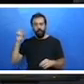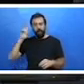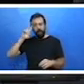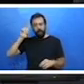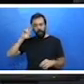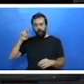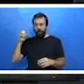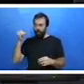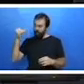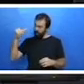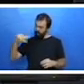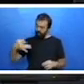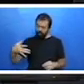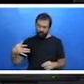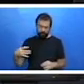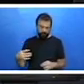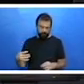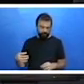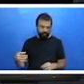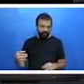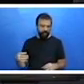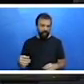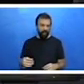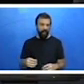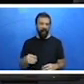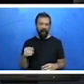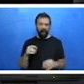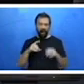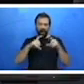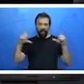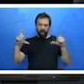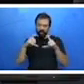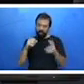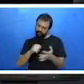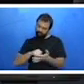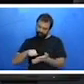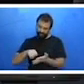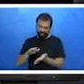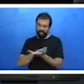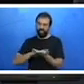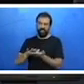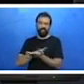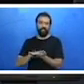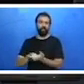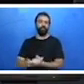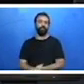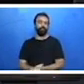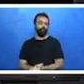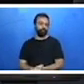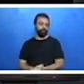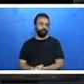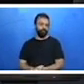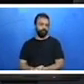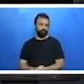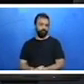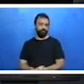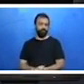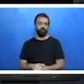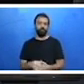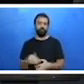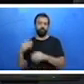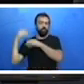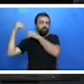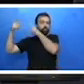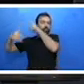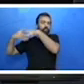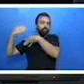destacando que no início os versos não eram escritos, mas nada ficava escrito para poder memorizar. Desde as origens,